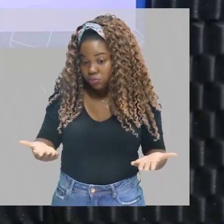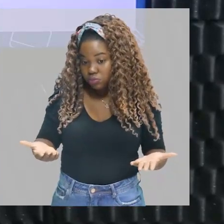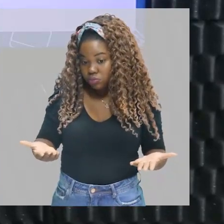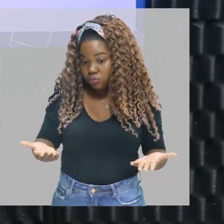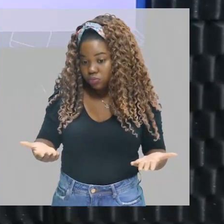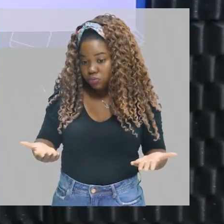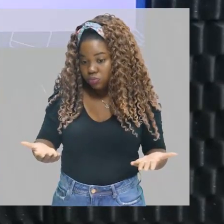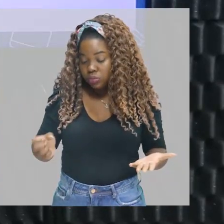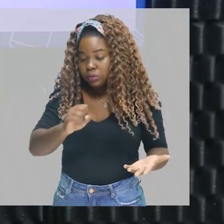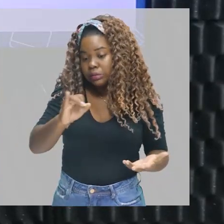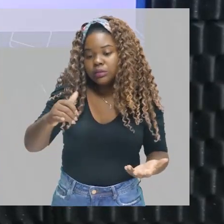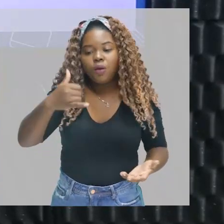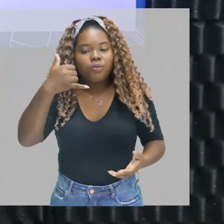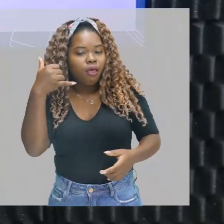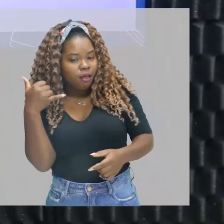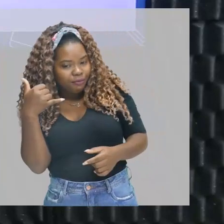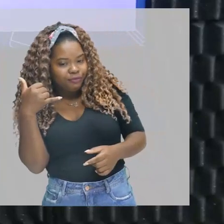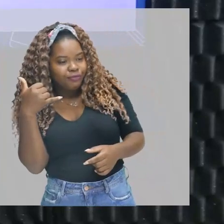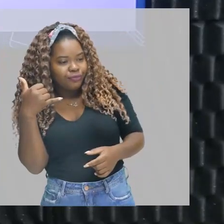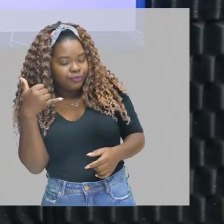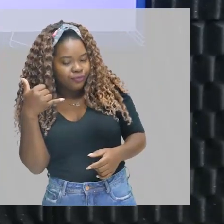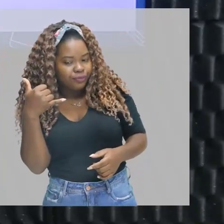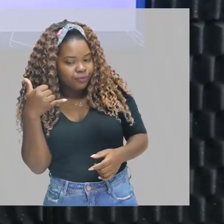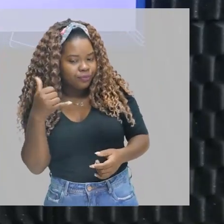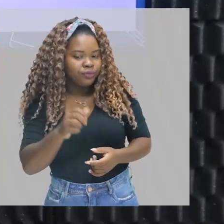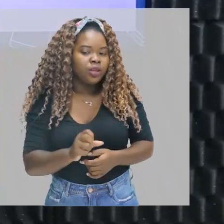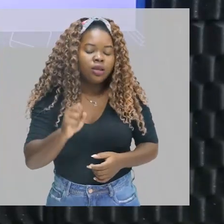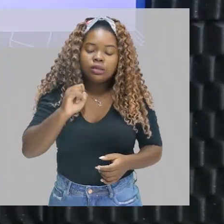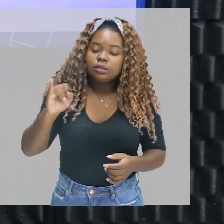utilizando, né? Se é o telefone, se